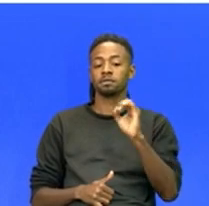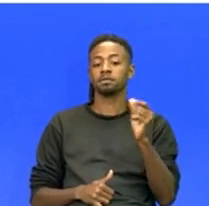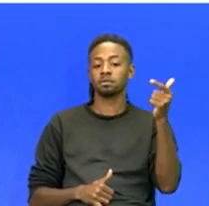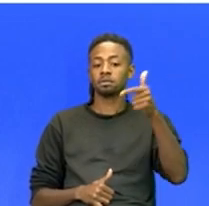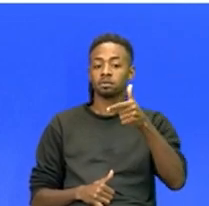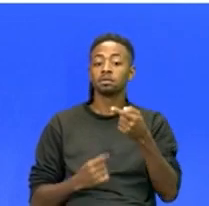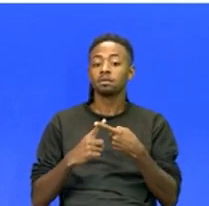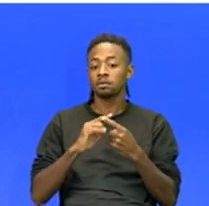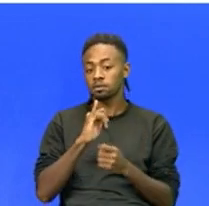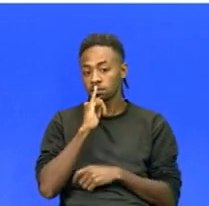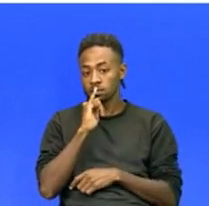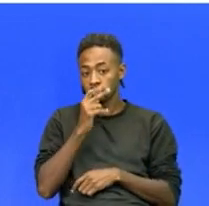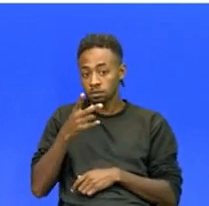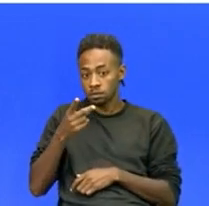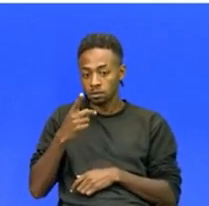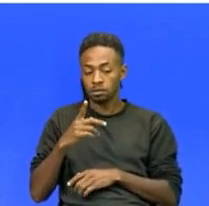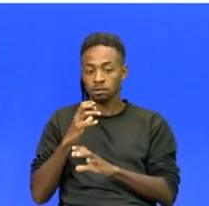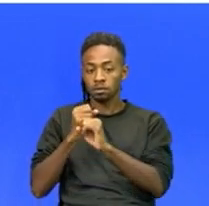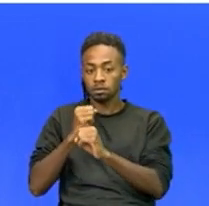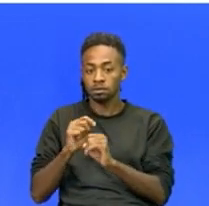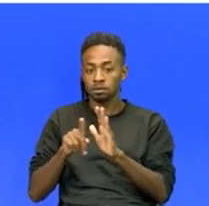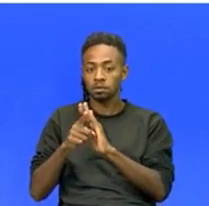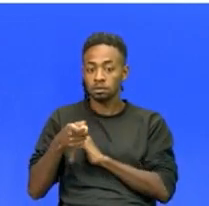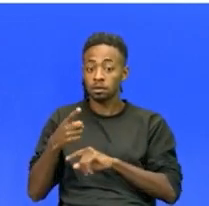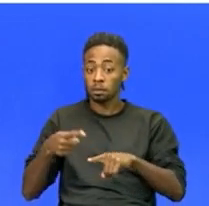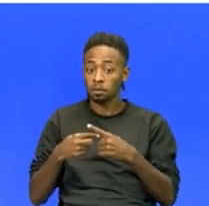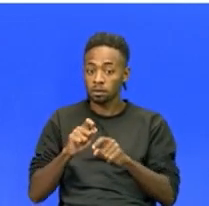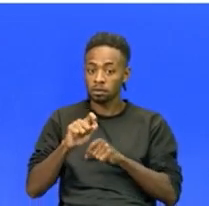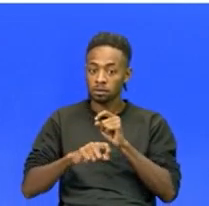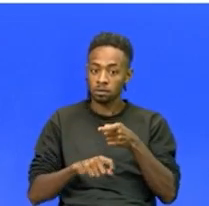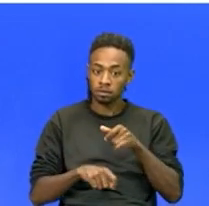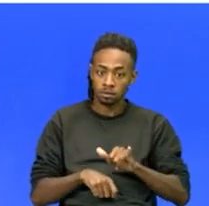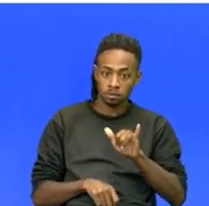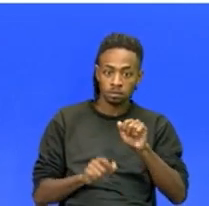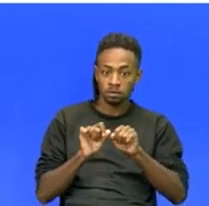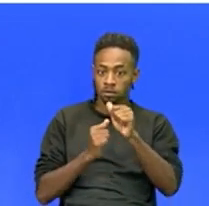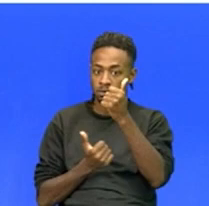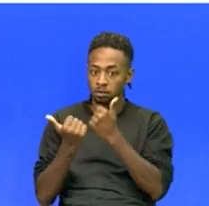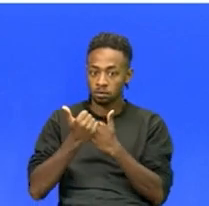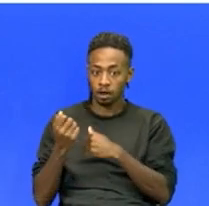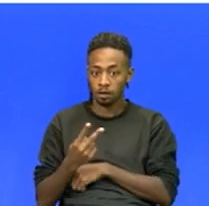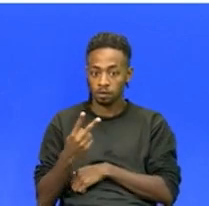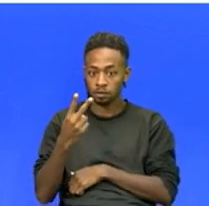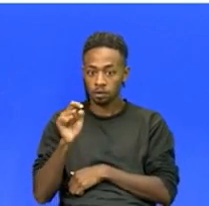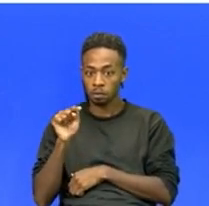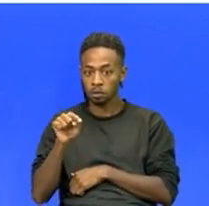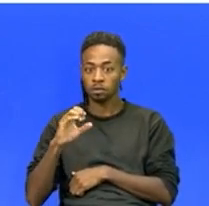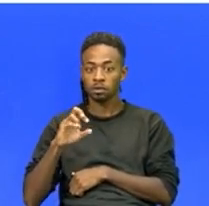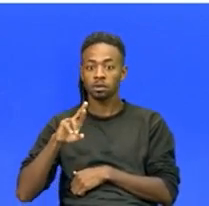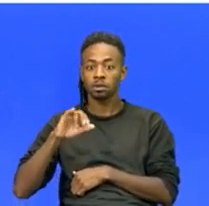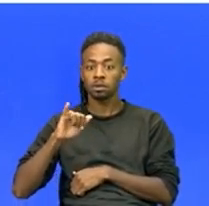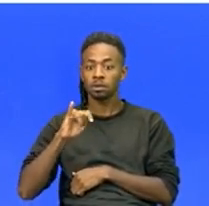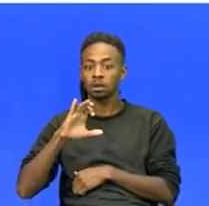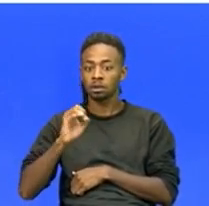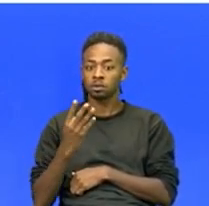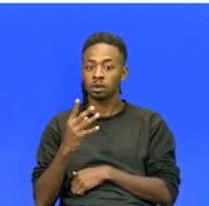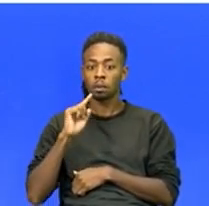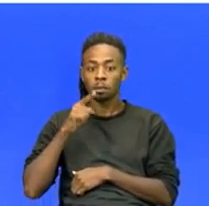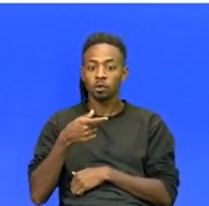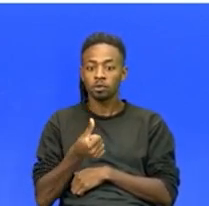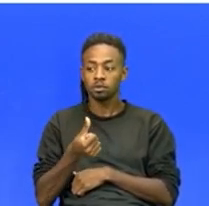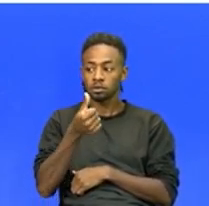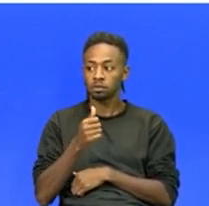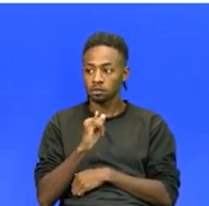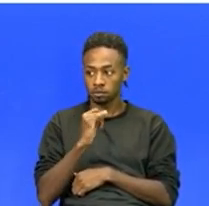primeira situação da segunda derivada de x. Agora, para xy, substituindo os valores do ponto crítico, que é 4 menos 6, nós temos o valor